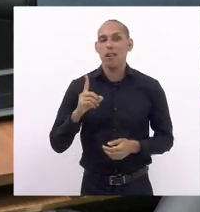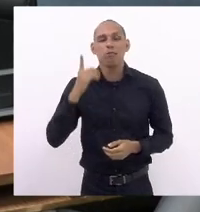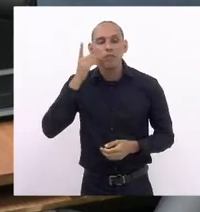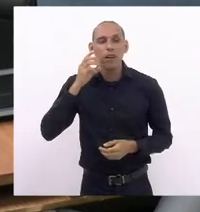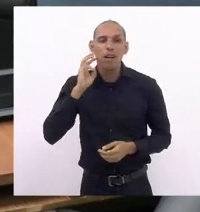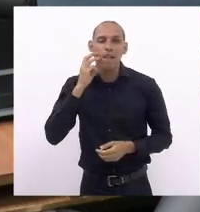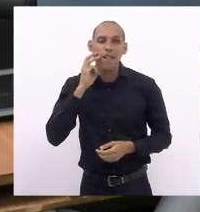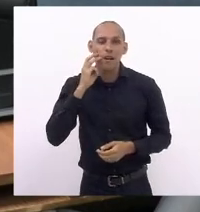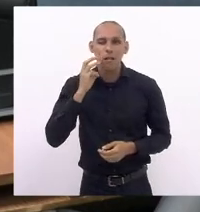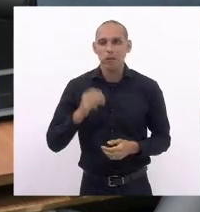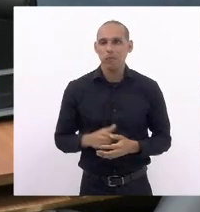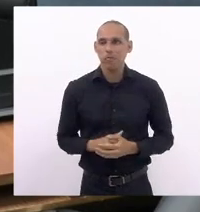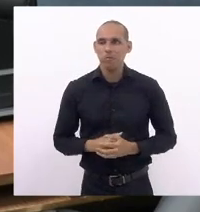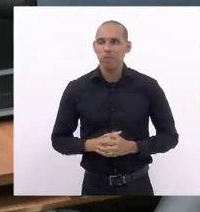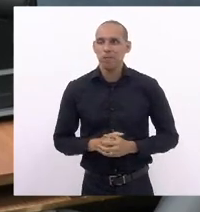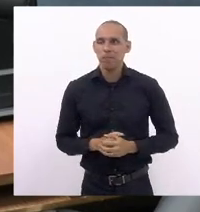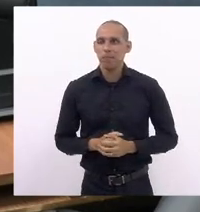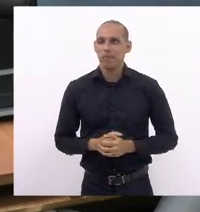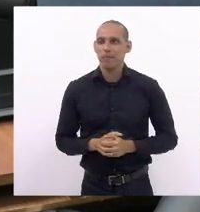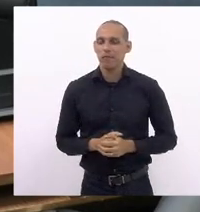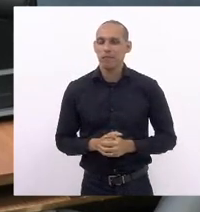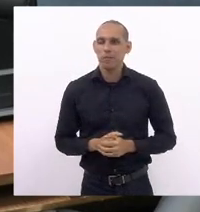Valdec Carneiro.